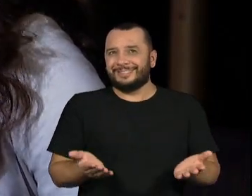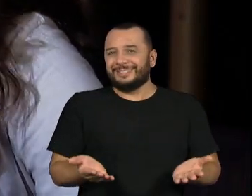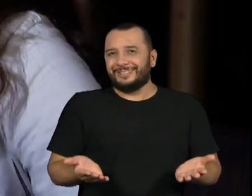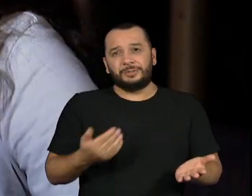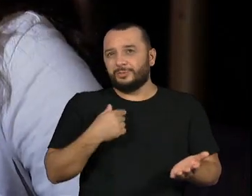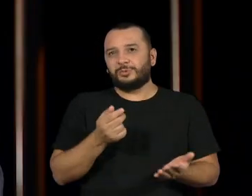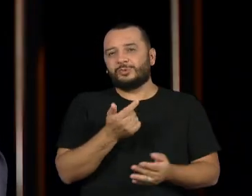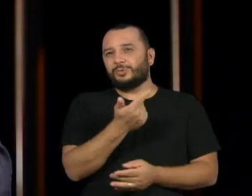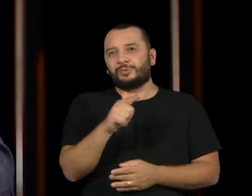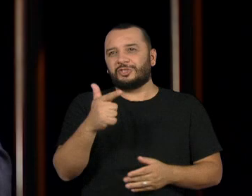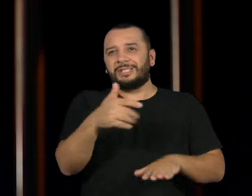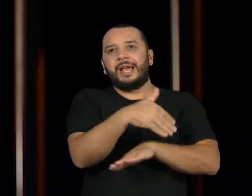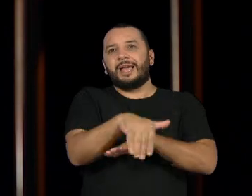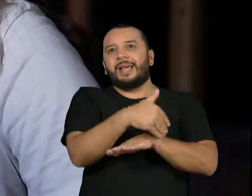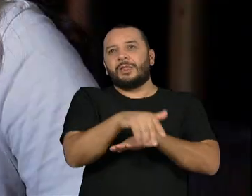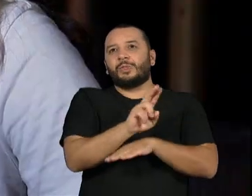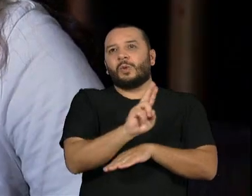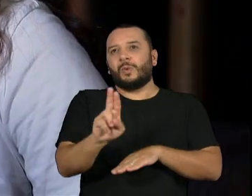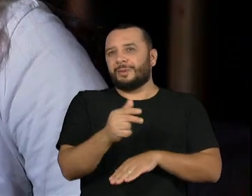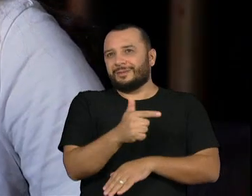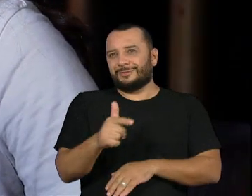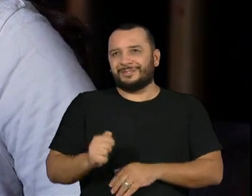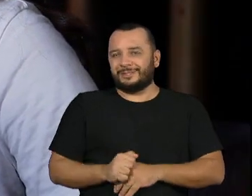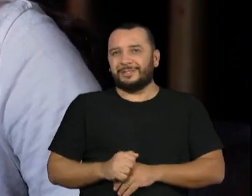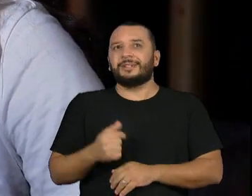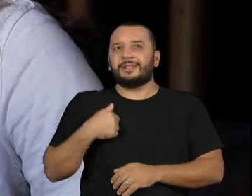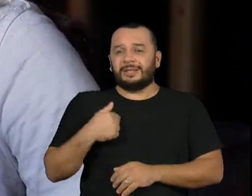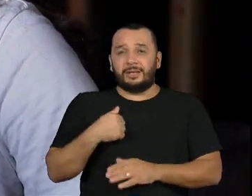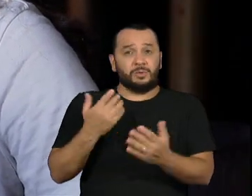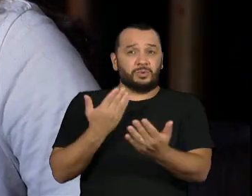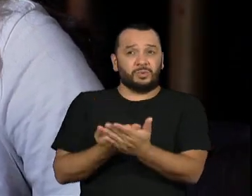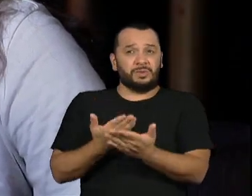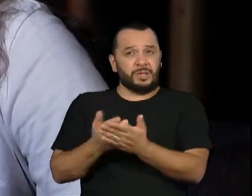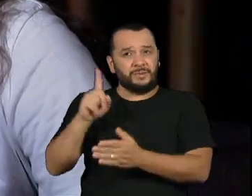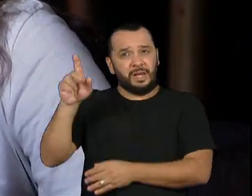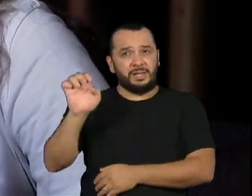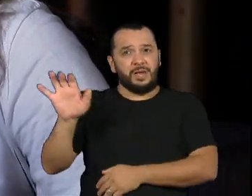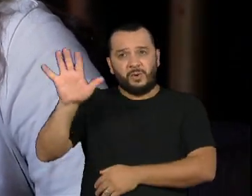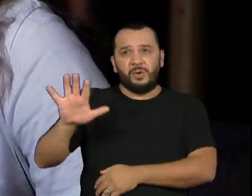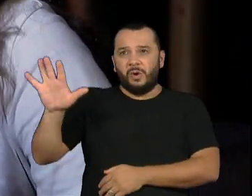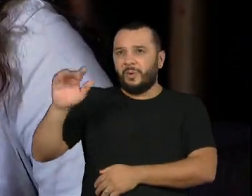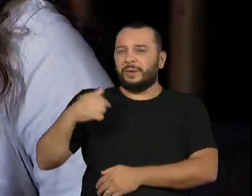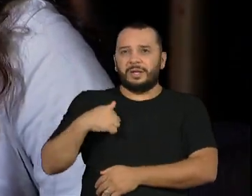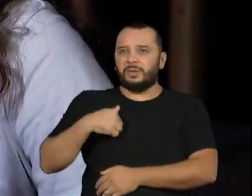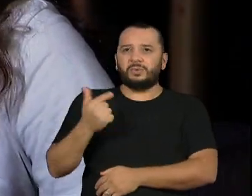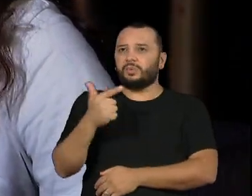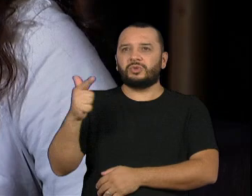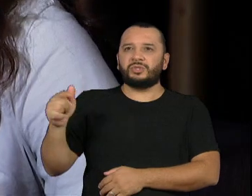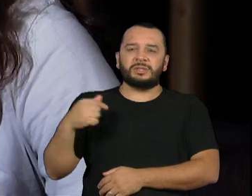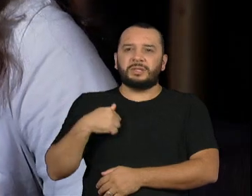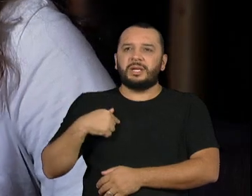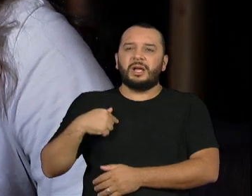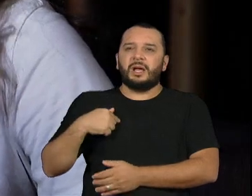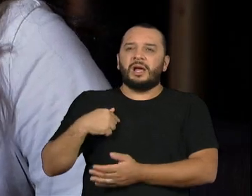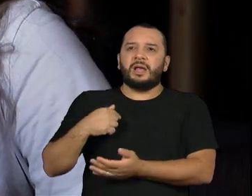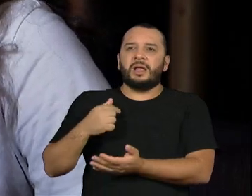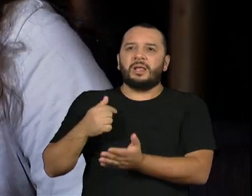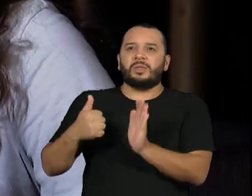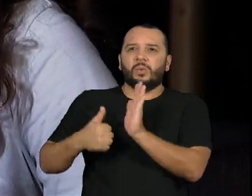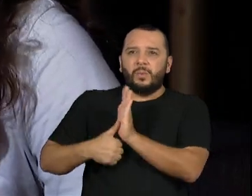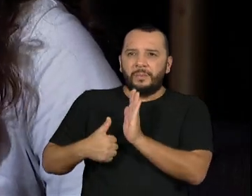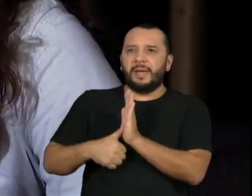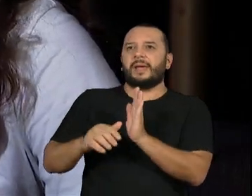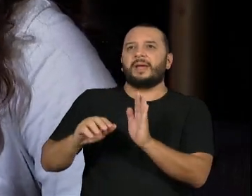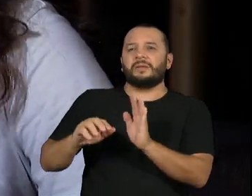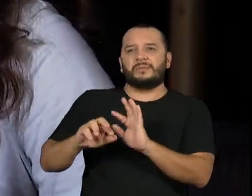fixo. E era estudante na Europa, eu não sou europeia, então não tinha nem documento para ficar lá, sem ser pelos estudos